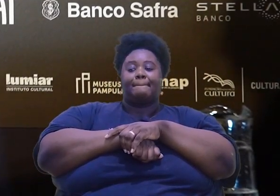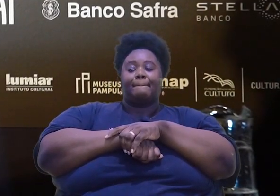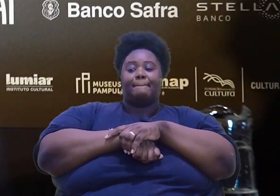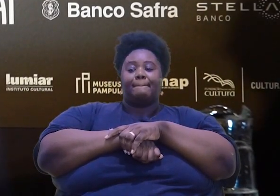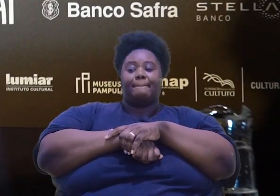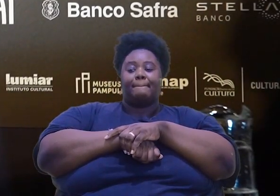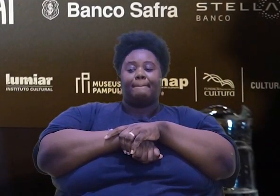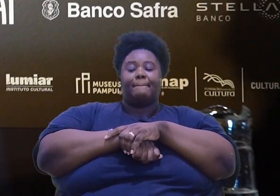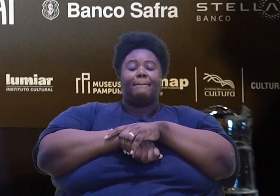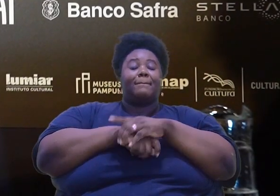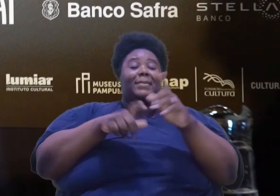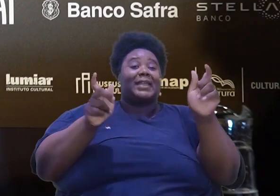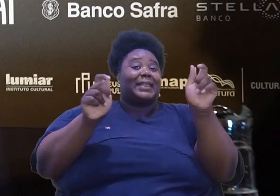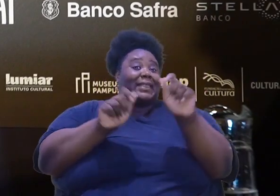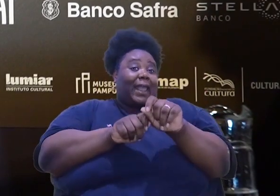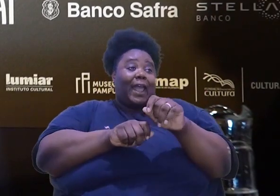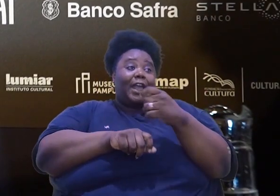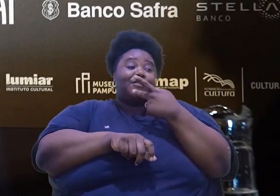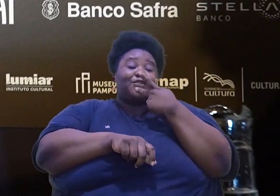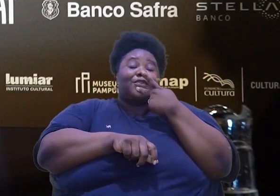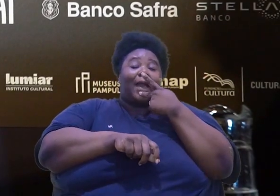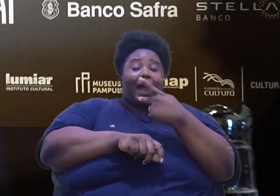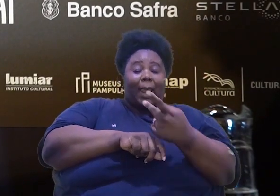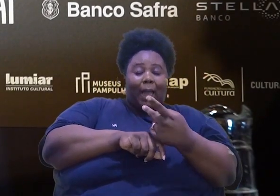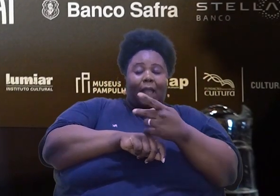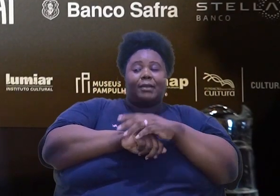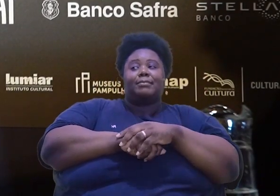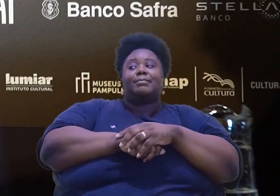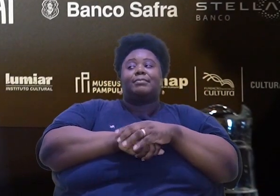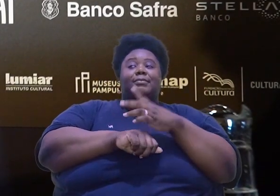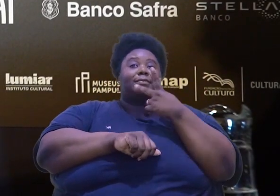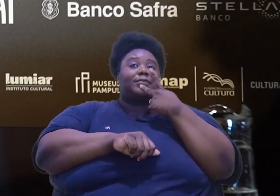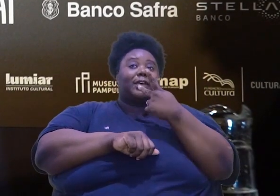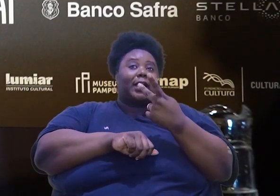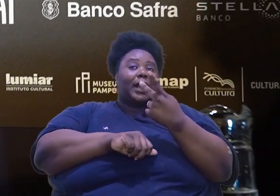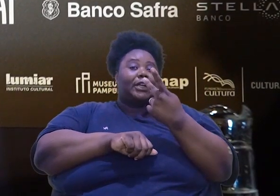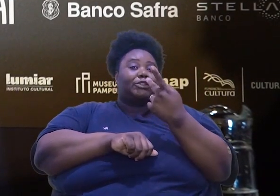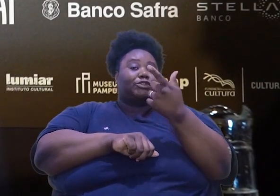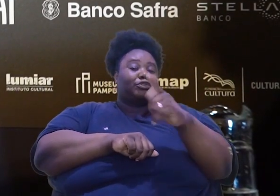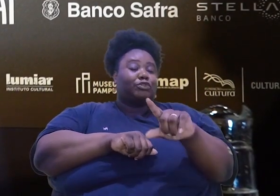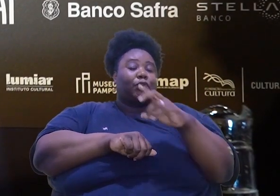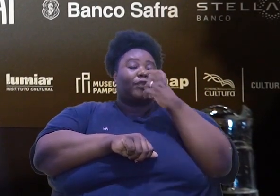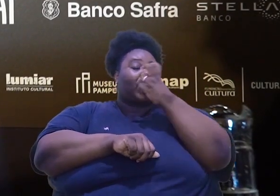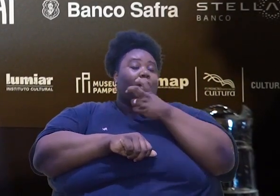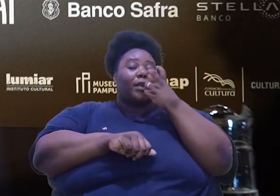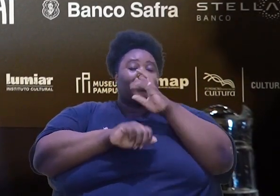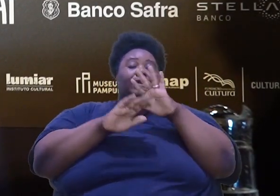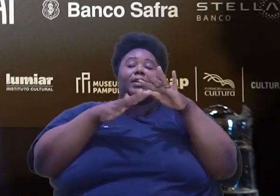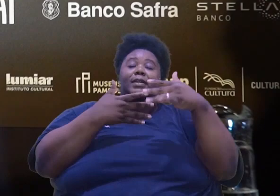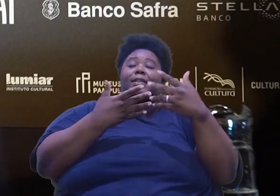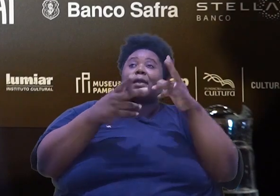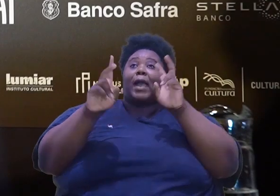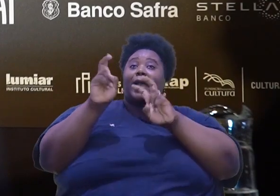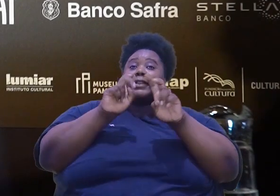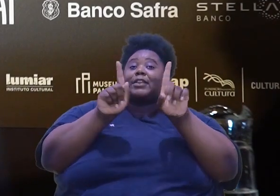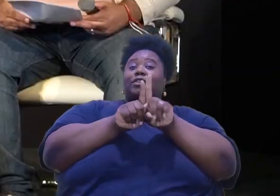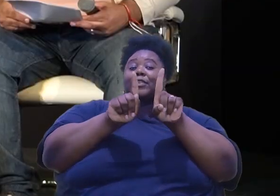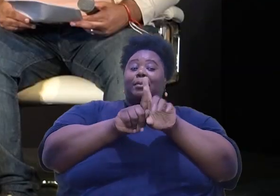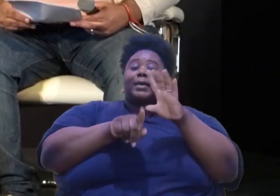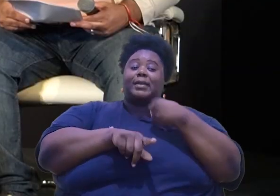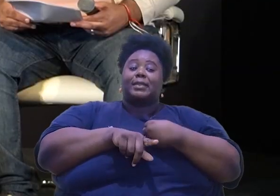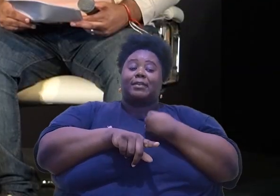dessa possibilidade de contar com o corpo, né? Na oralidade, a estética é o